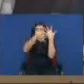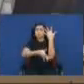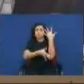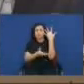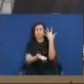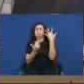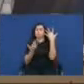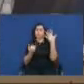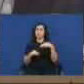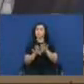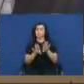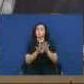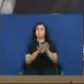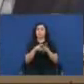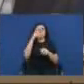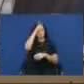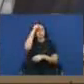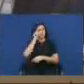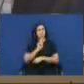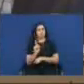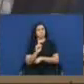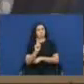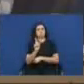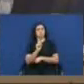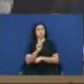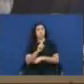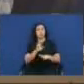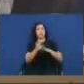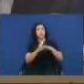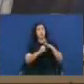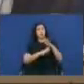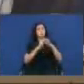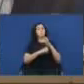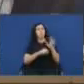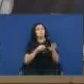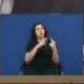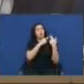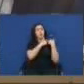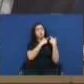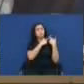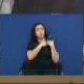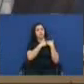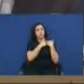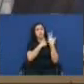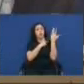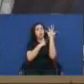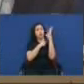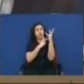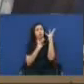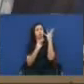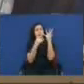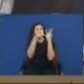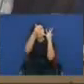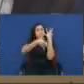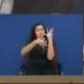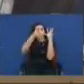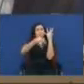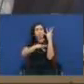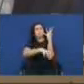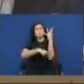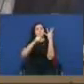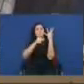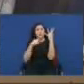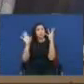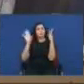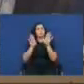não. É a empresa responsável, que é responsável, eles têm que cortar e recolher. Só que eles não